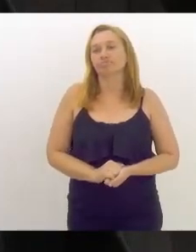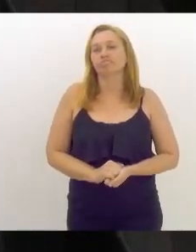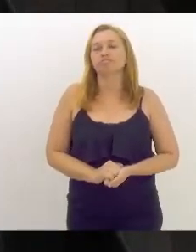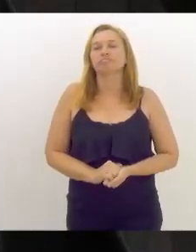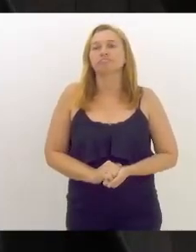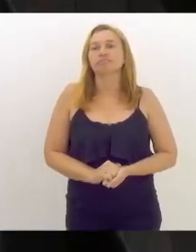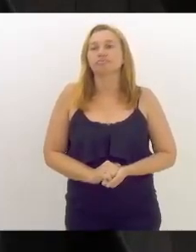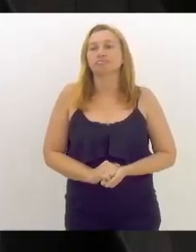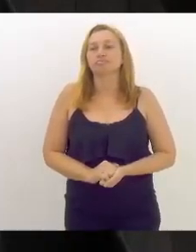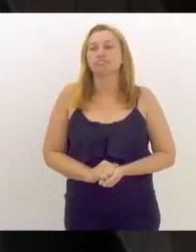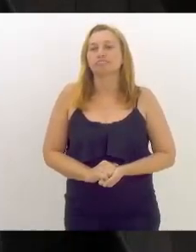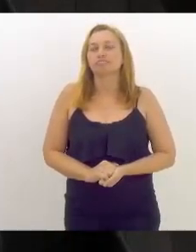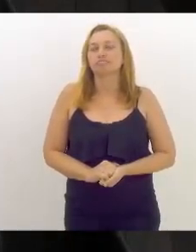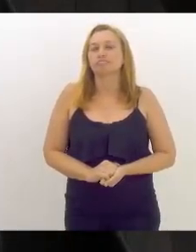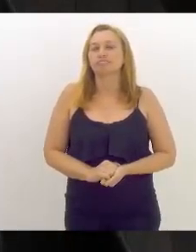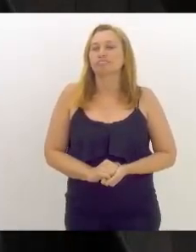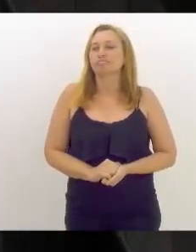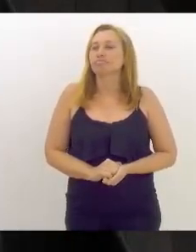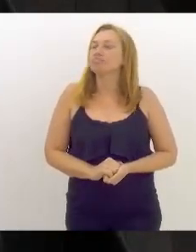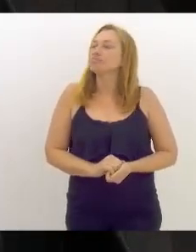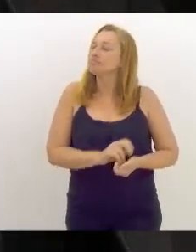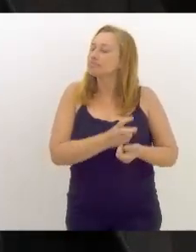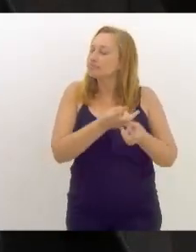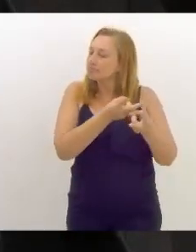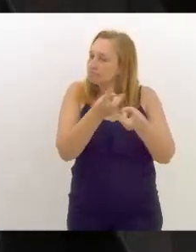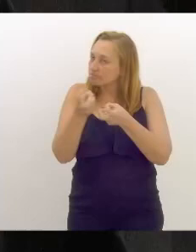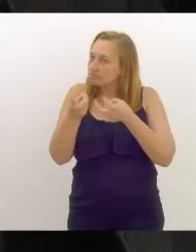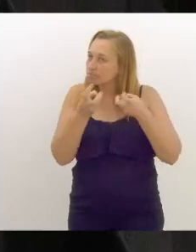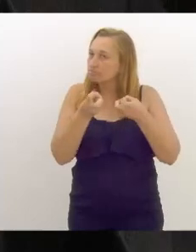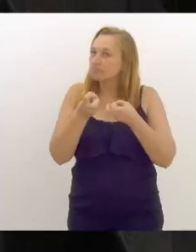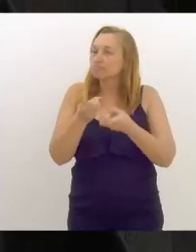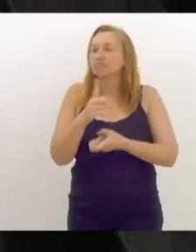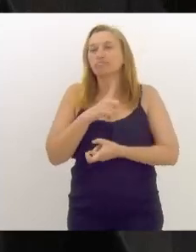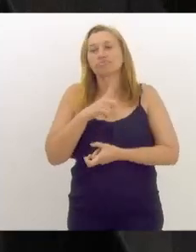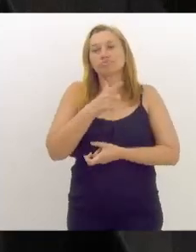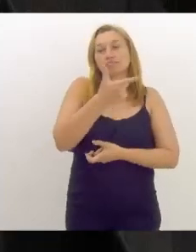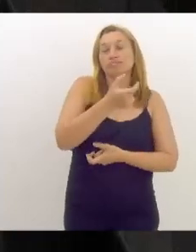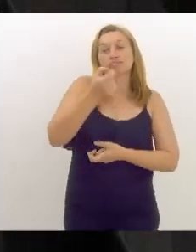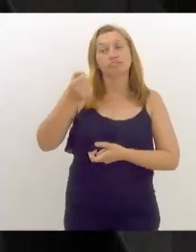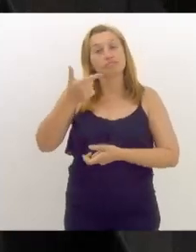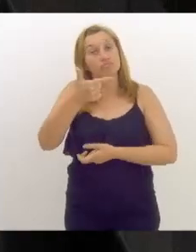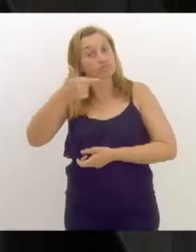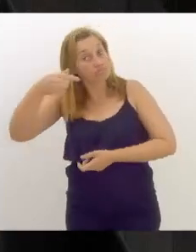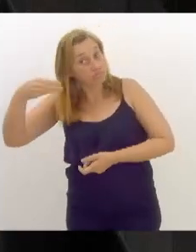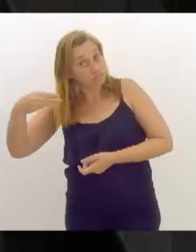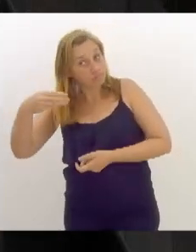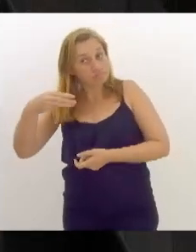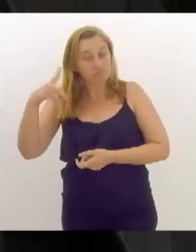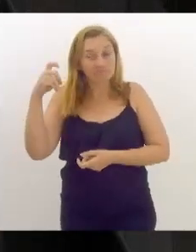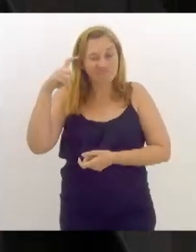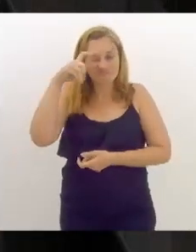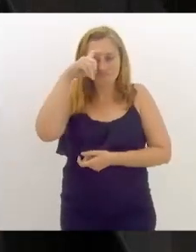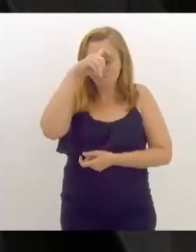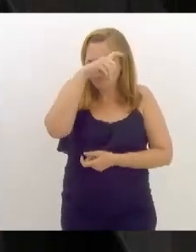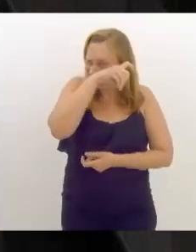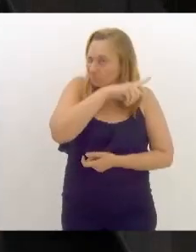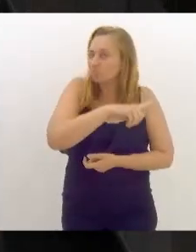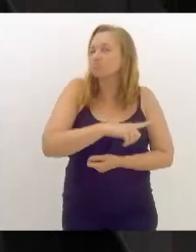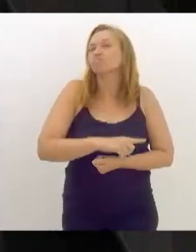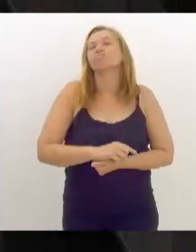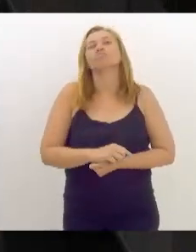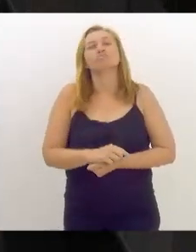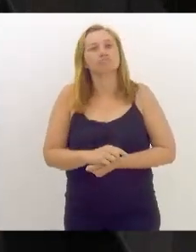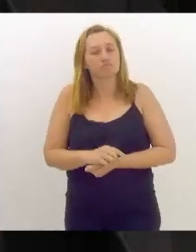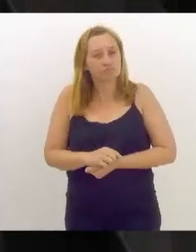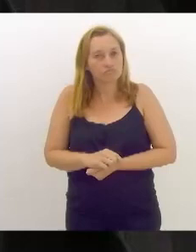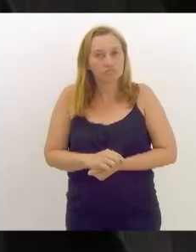eu verifico que teremos um 2023 muito difícil,